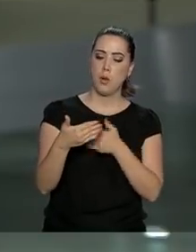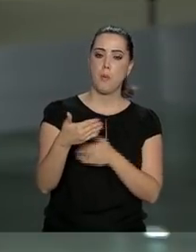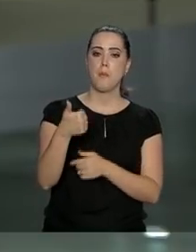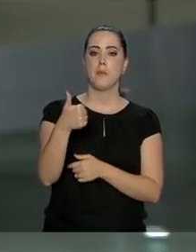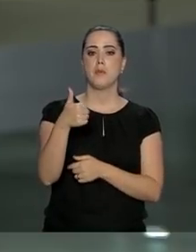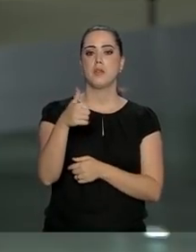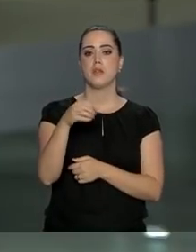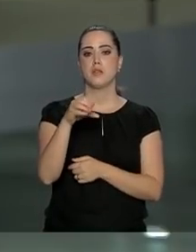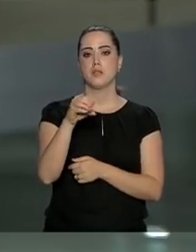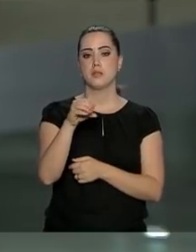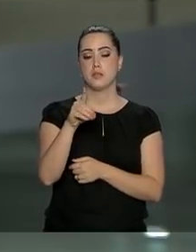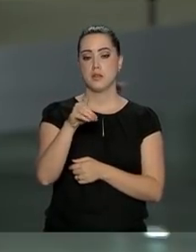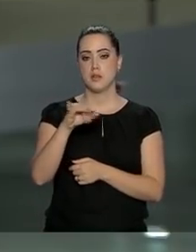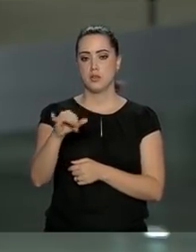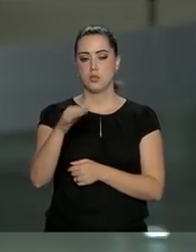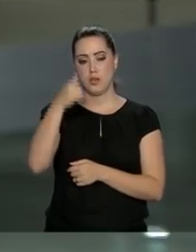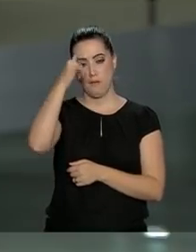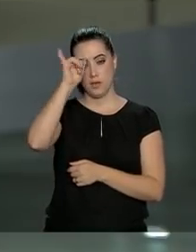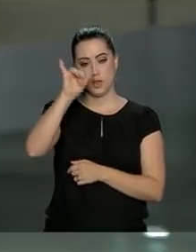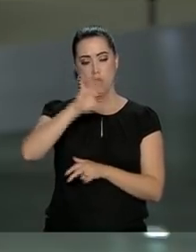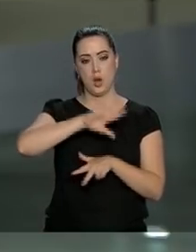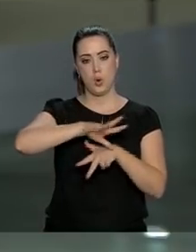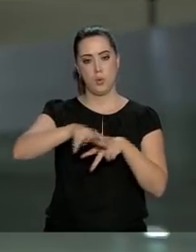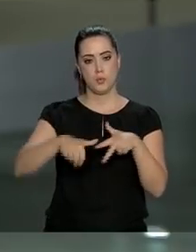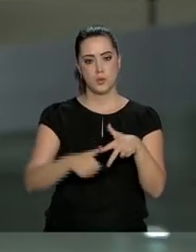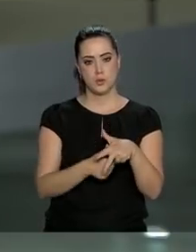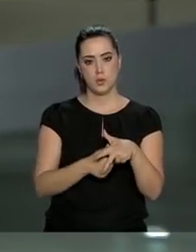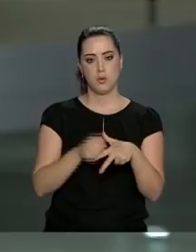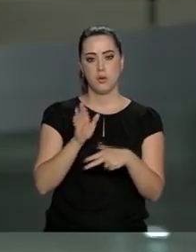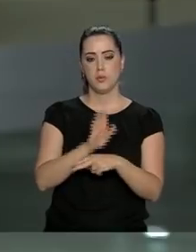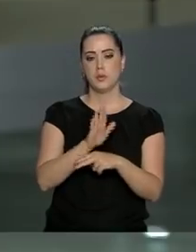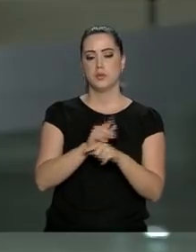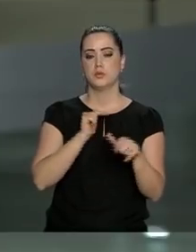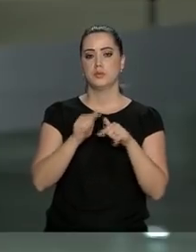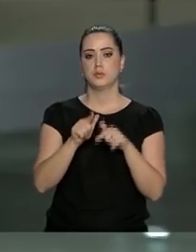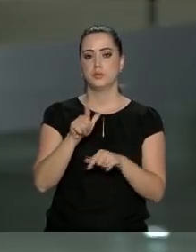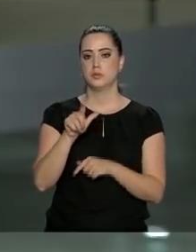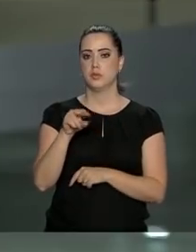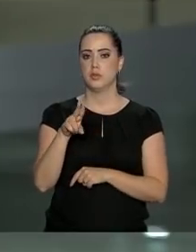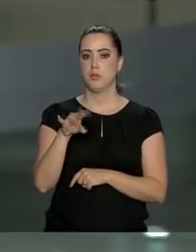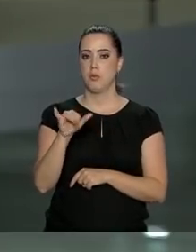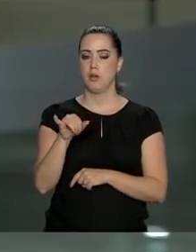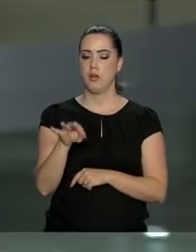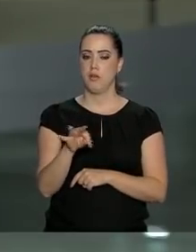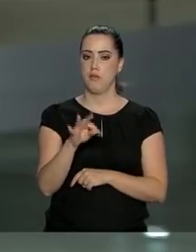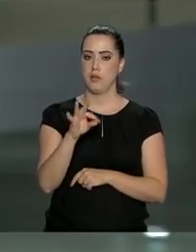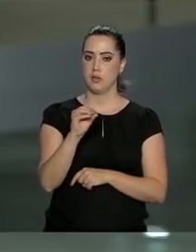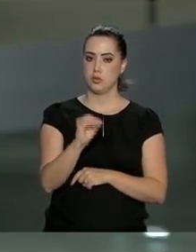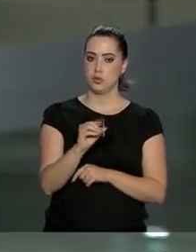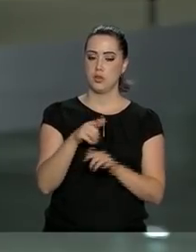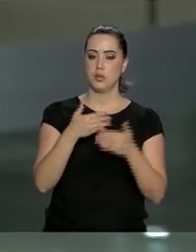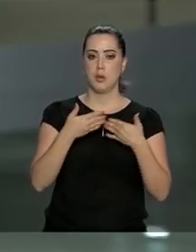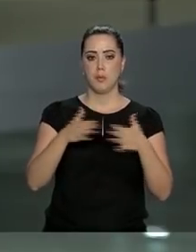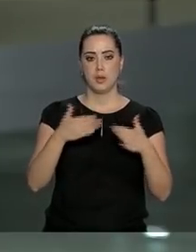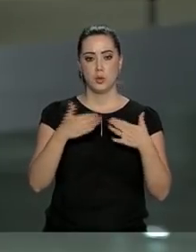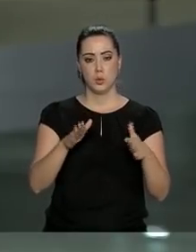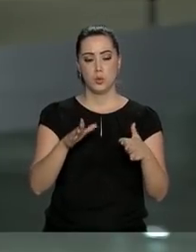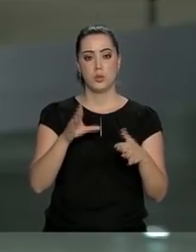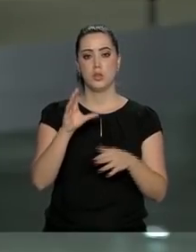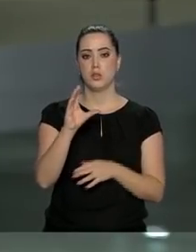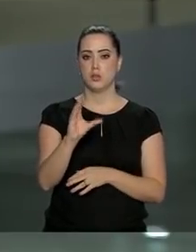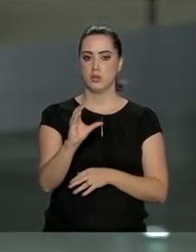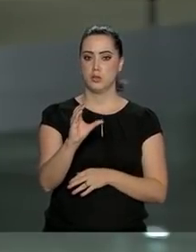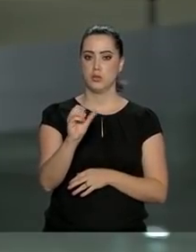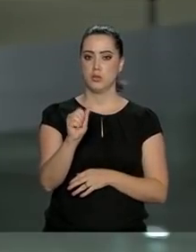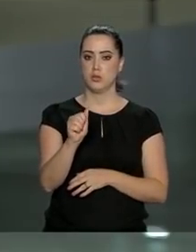governo medidas de combate à corrupção, como apoio à Operação Lava Jato, abertura do cadastro de desempregados